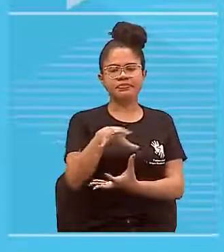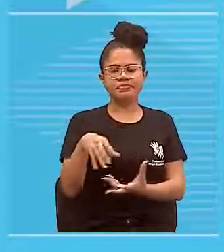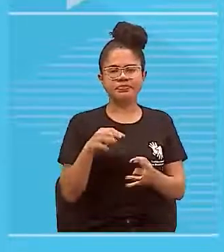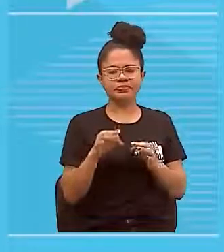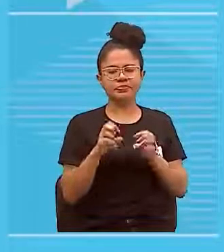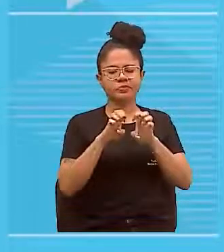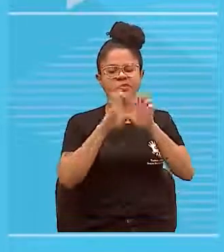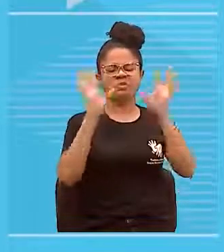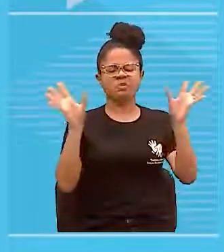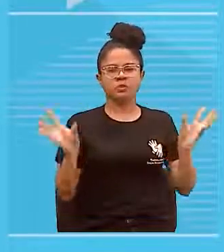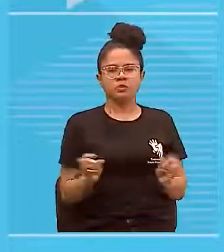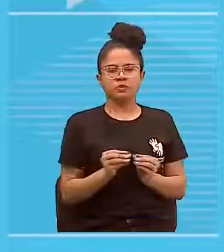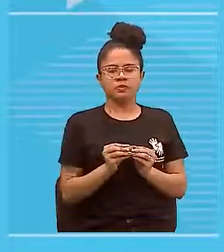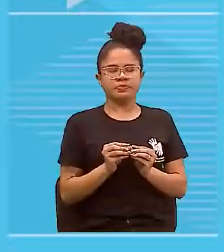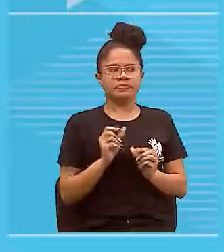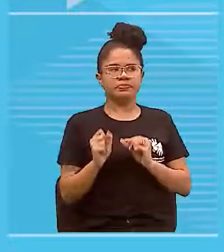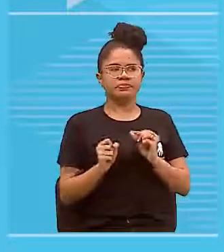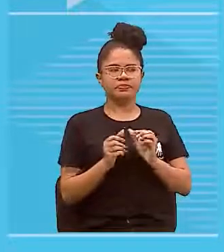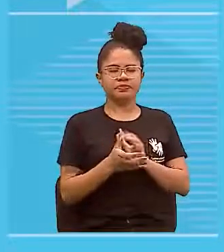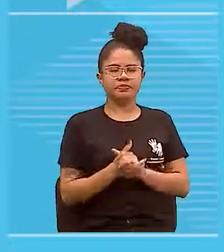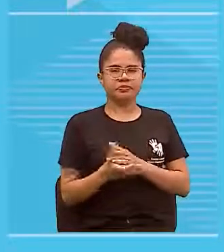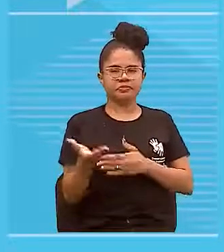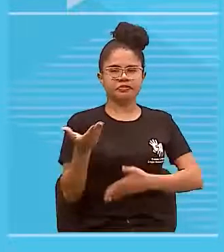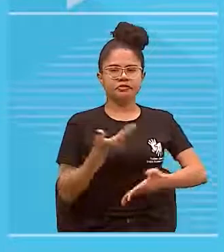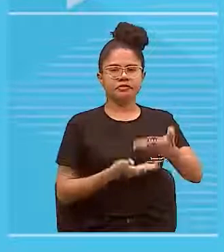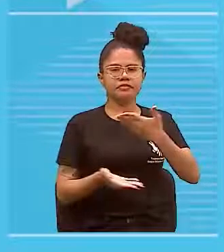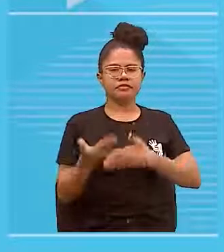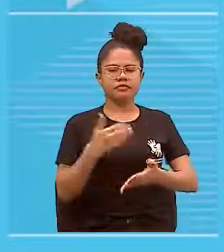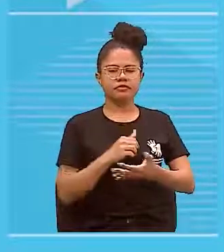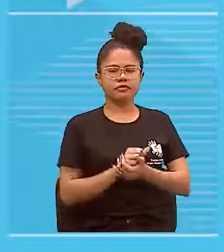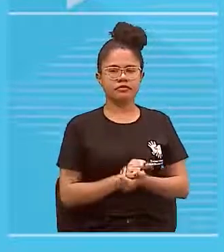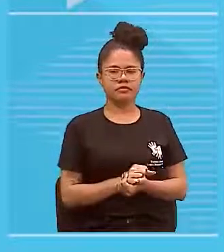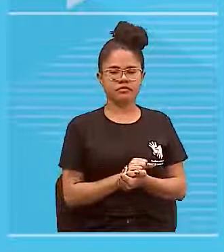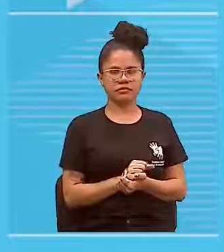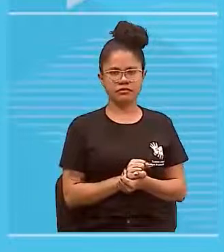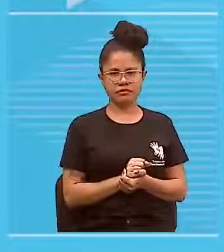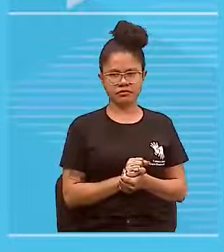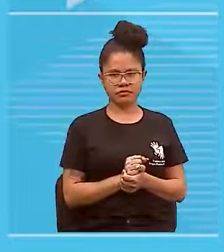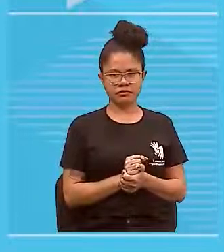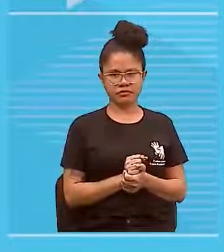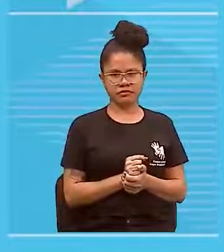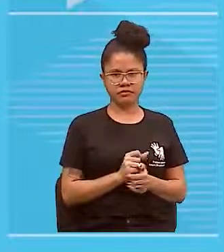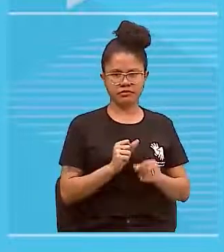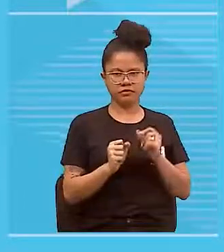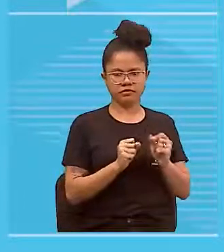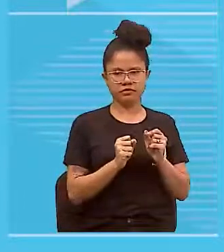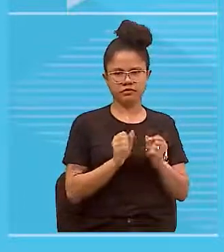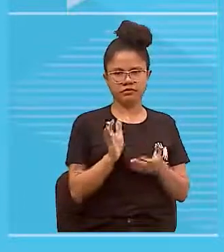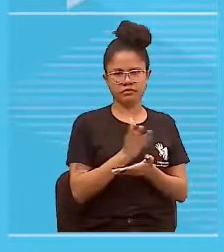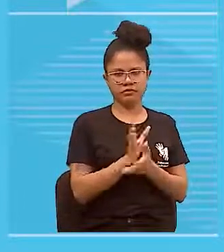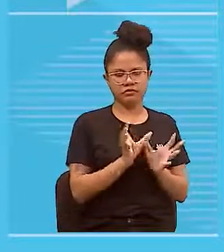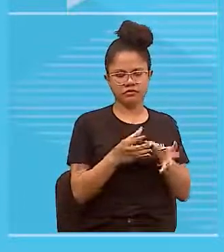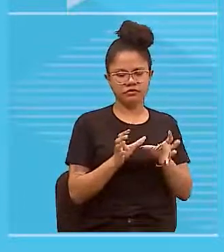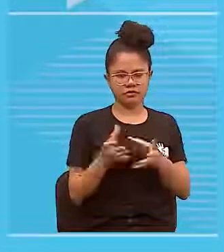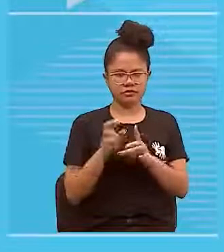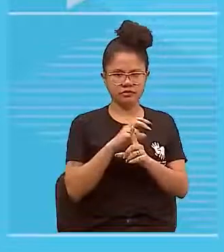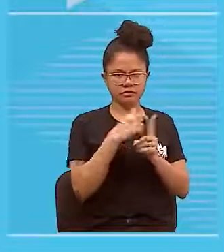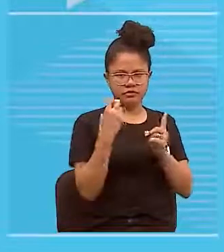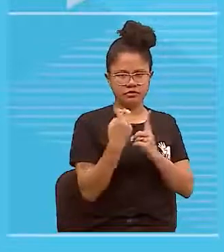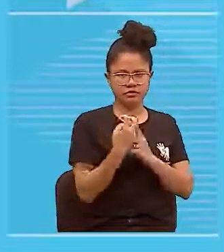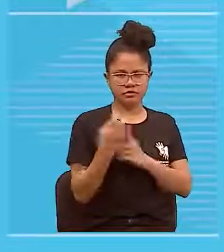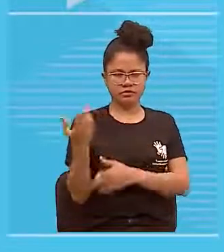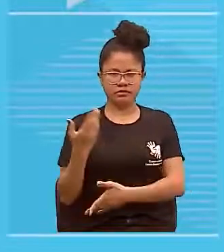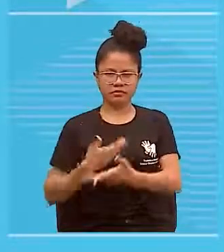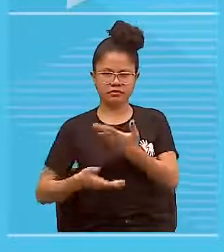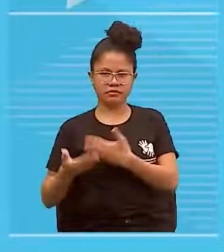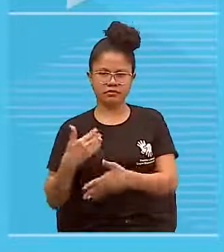ecossistema é justamente a interação dos fatores bióticos, que são as comunidades, com os